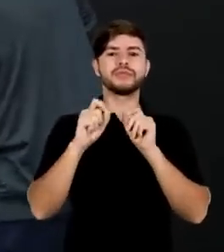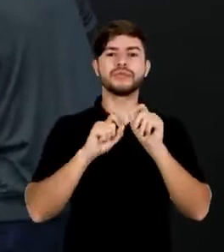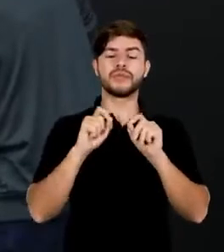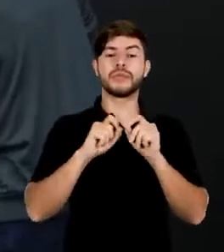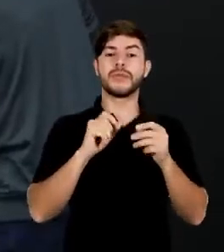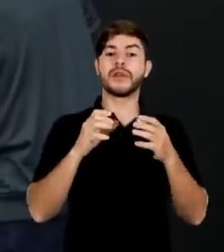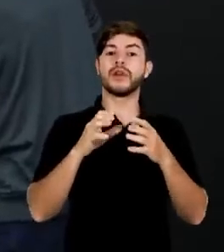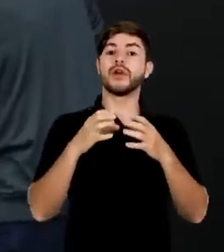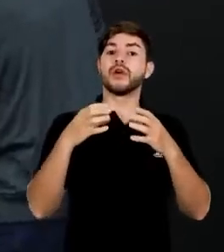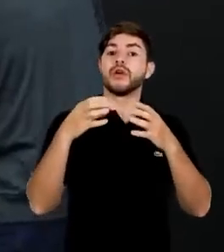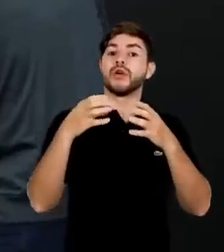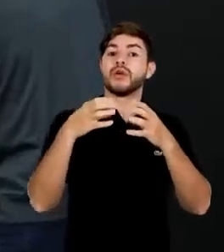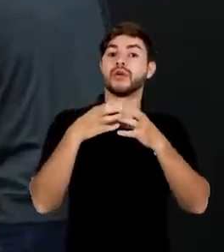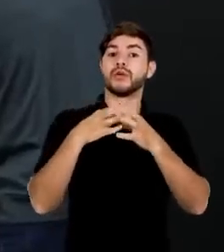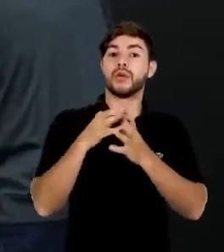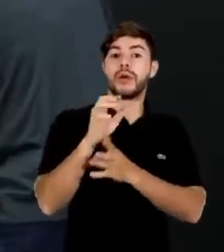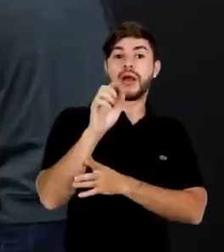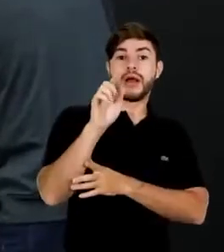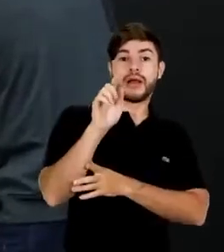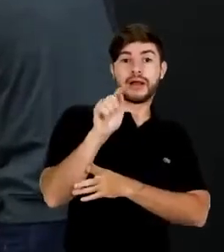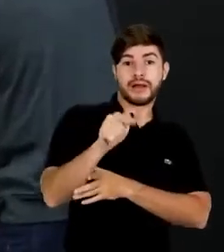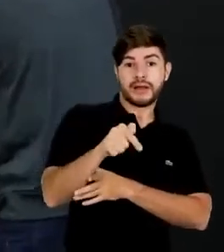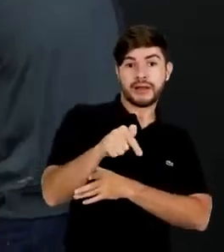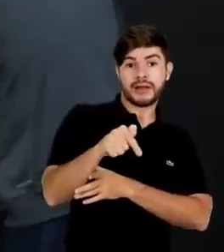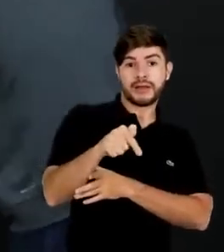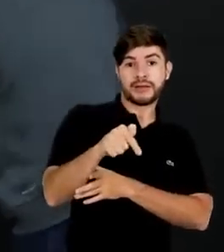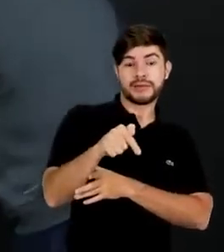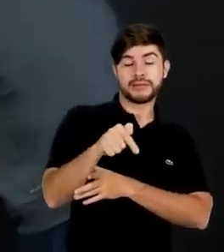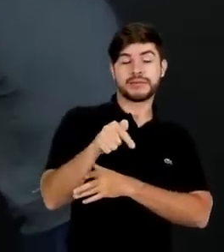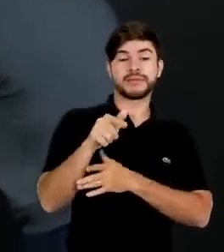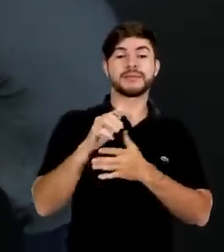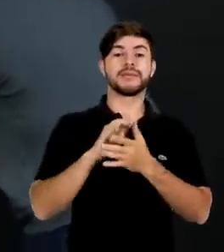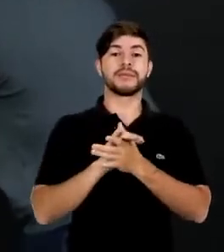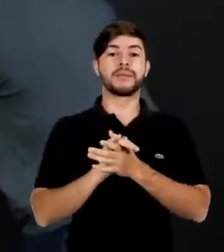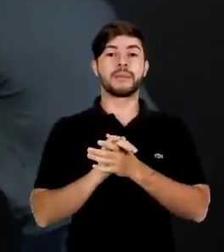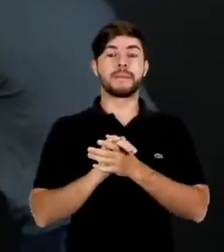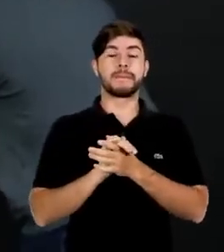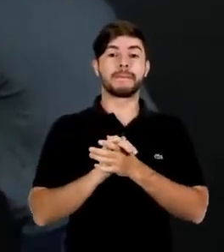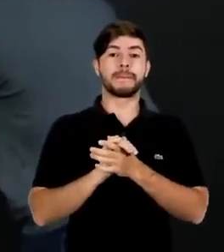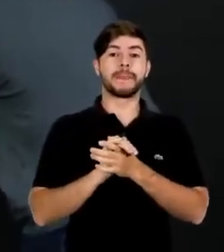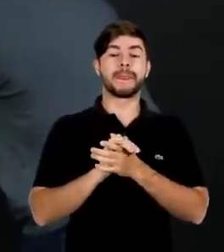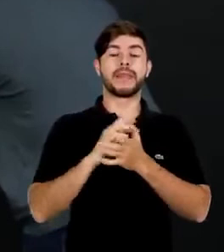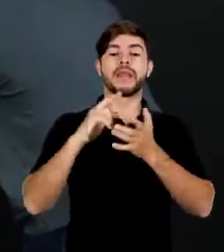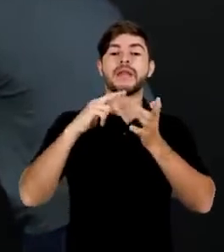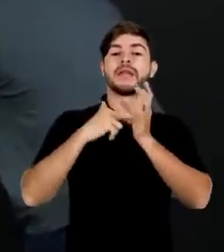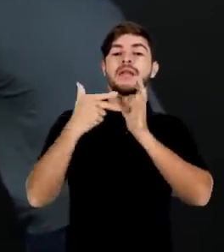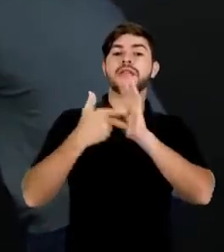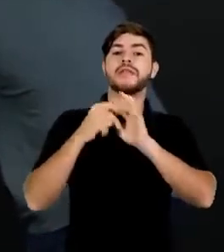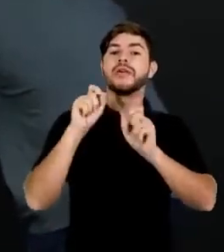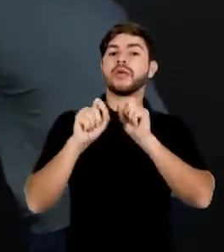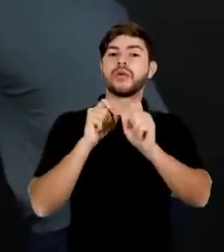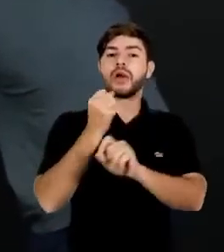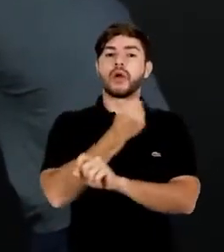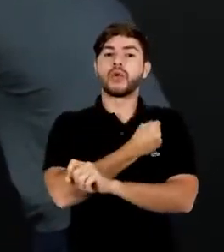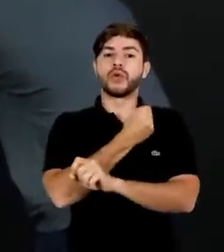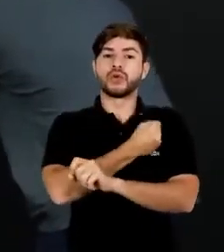conjunto Q, onde esse conjunto Q significa o conjunto dos